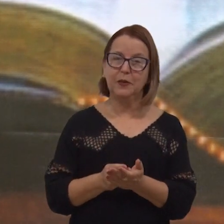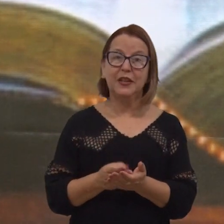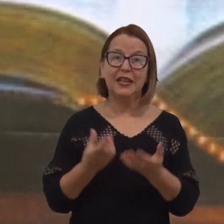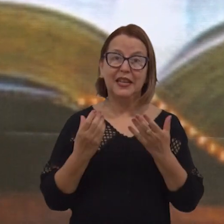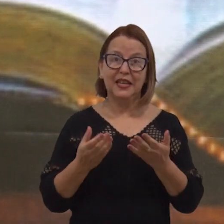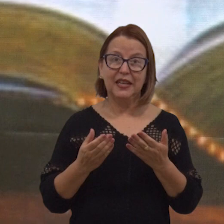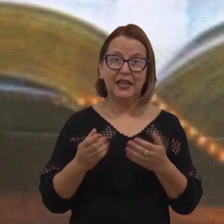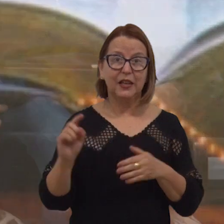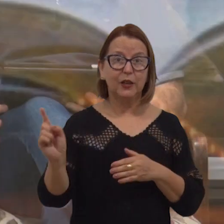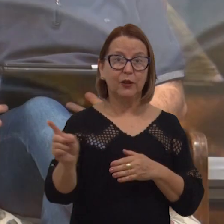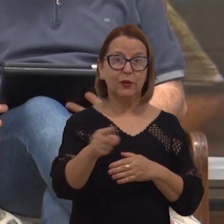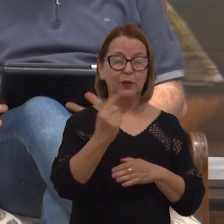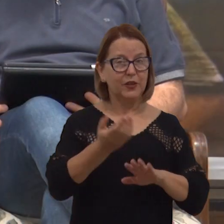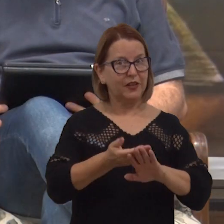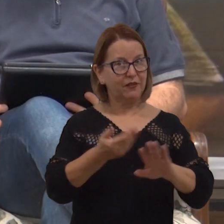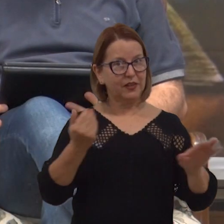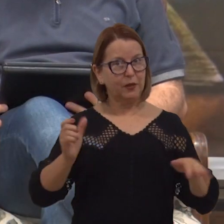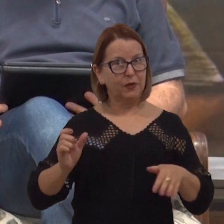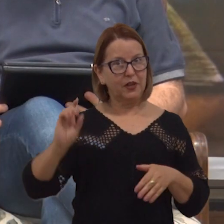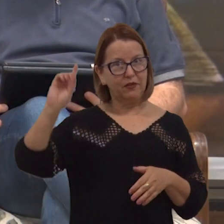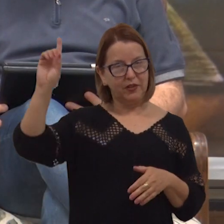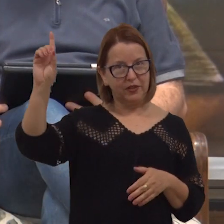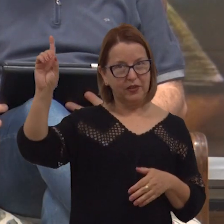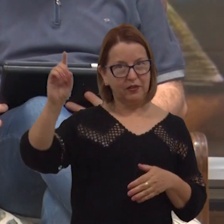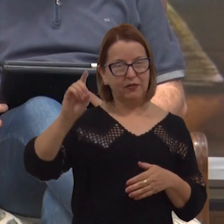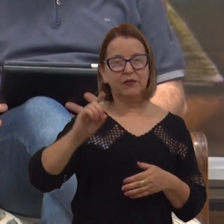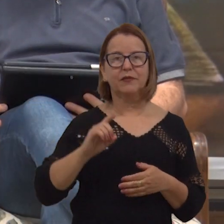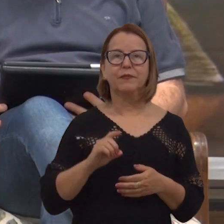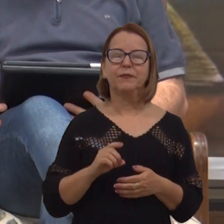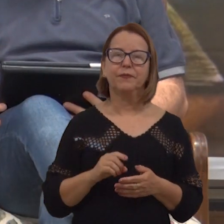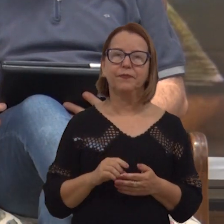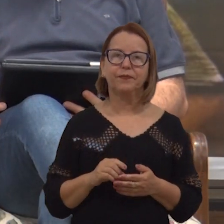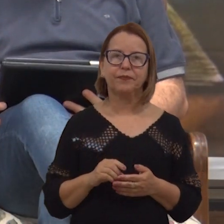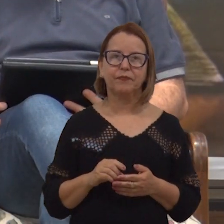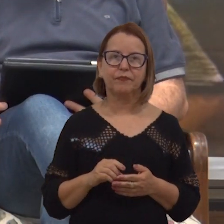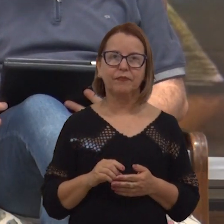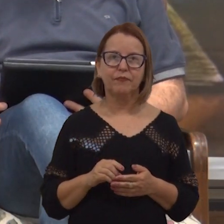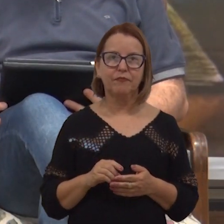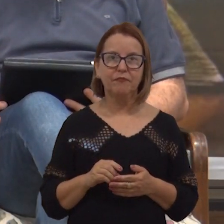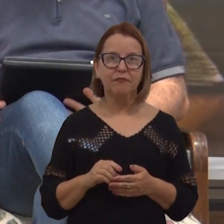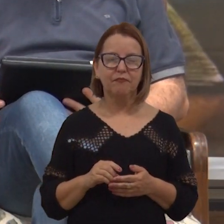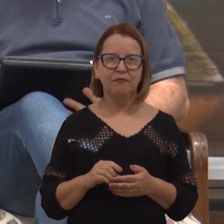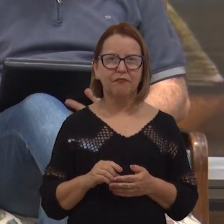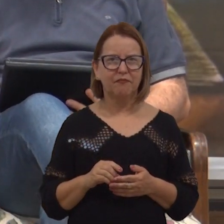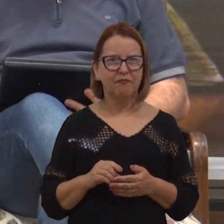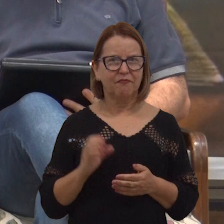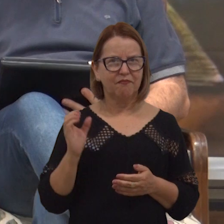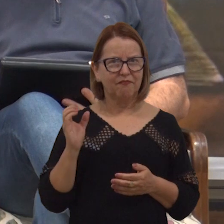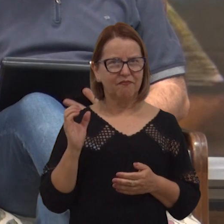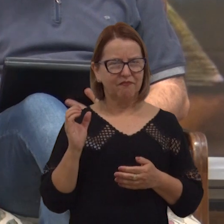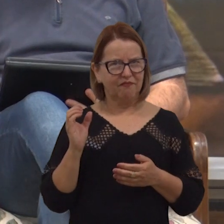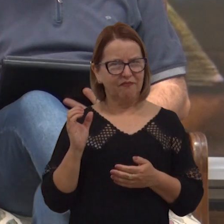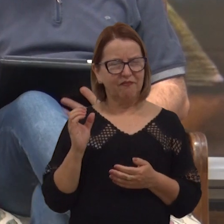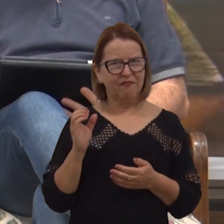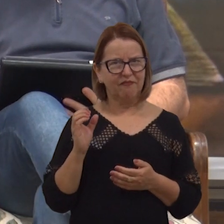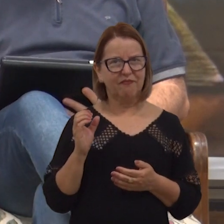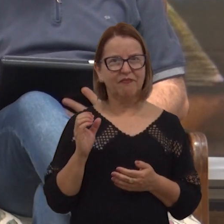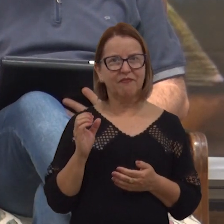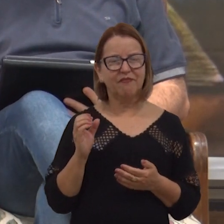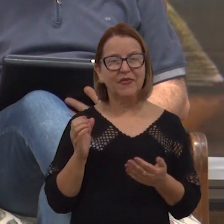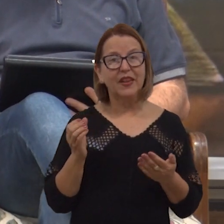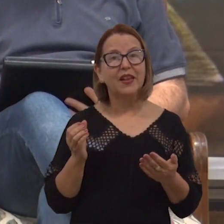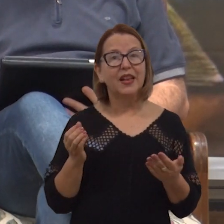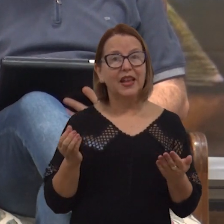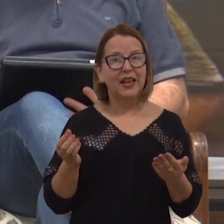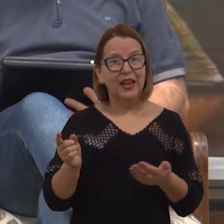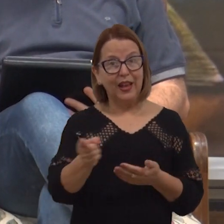nossos olhos da palavra de Deus e dos princípios de Deus. Nós recentemente tivemos a oportunidade de pregar